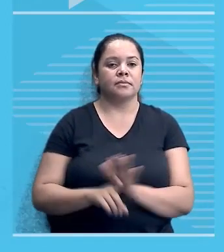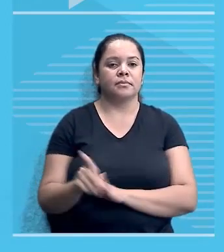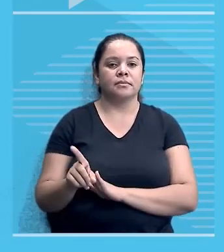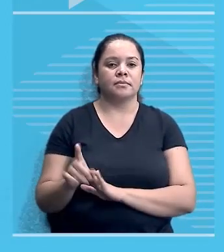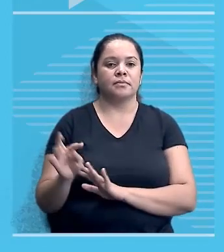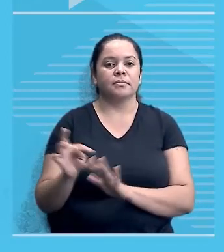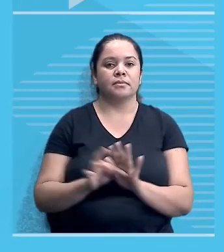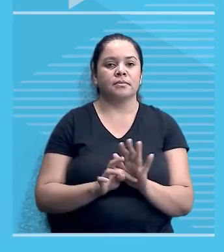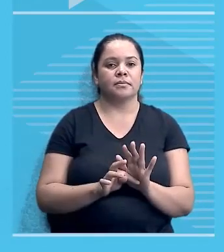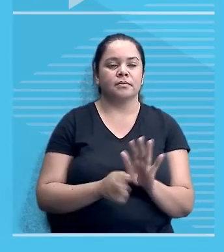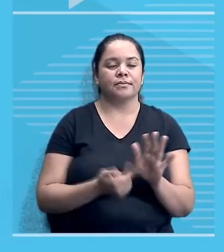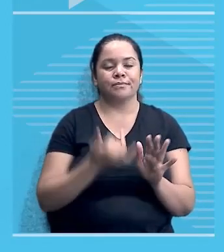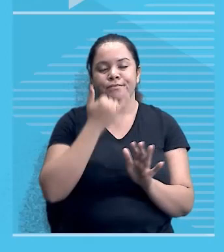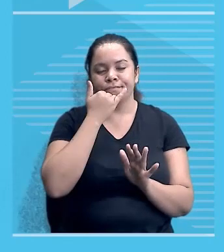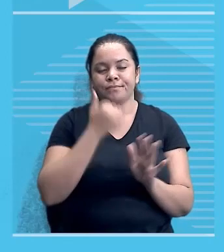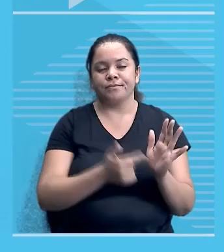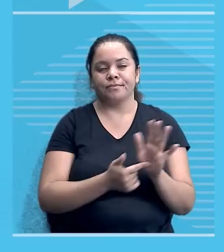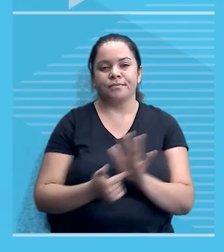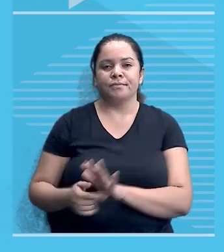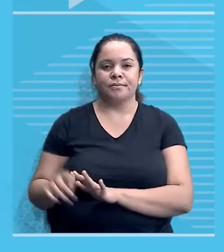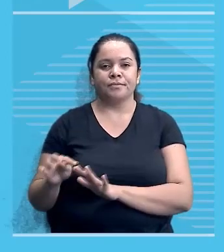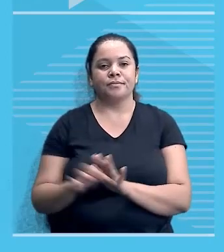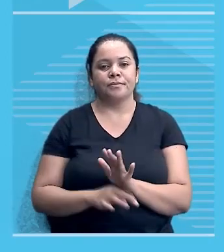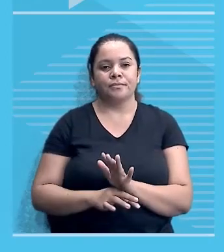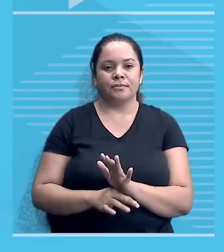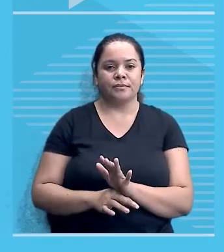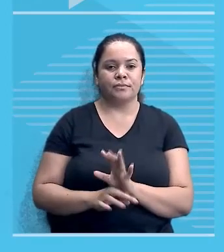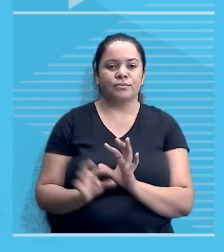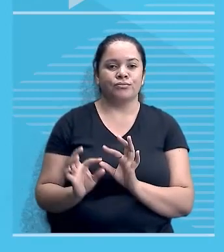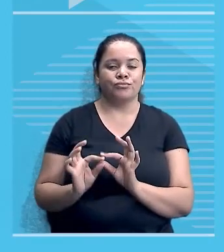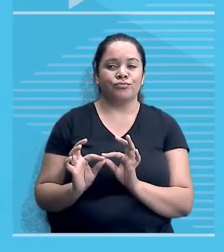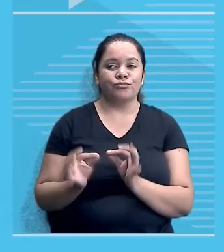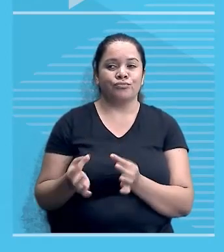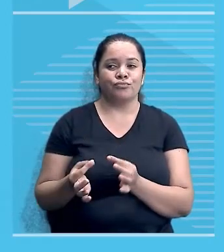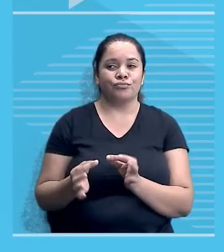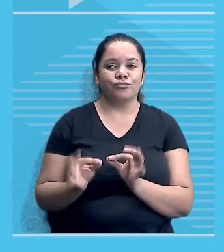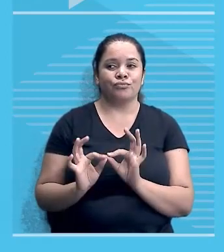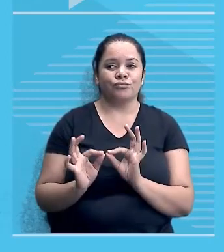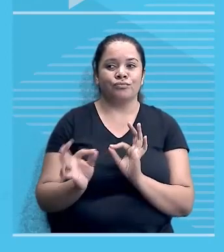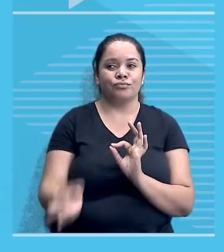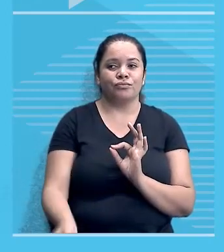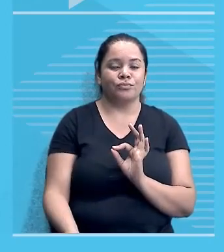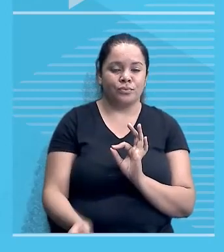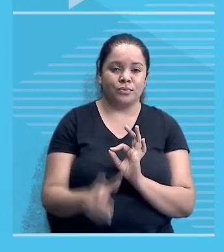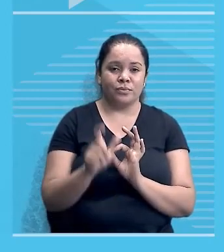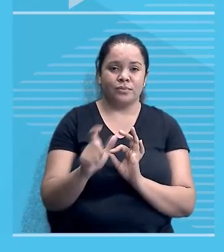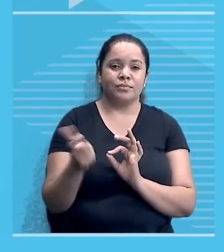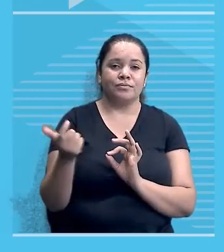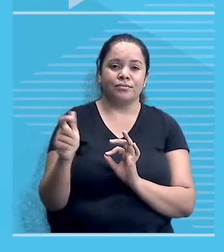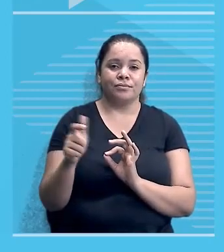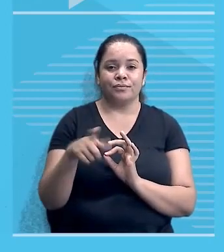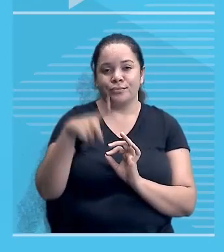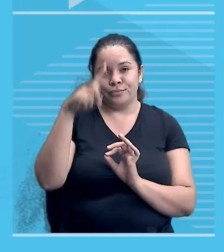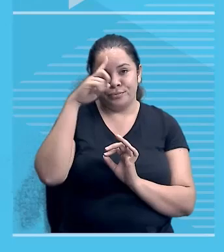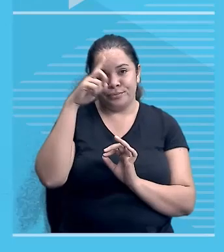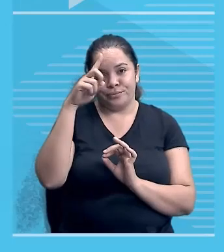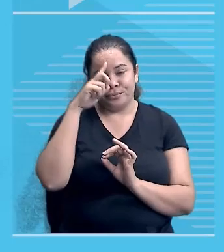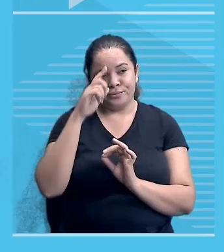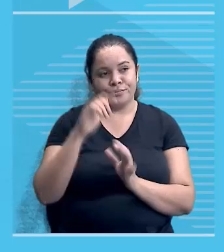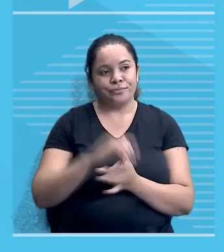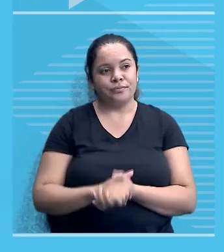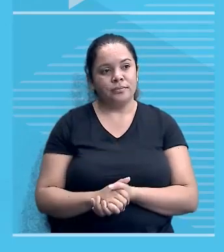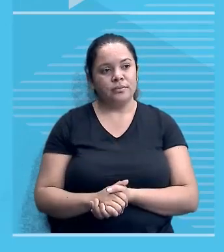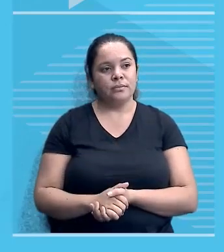relativamente longo palavras digamos assim que não estão muito no nosso dia a dia não não se faltou